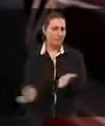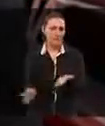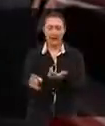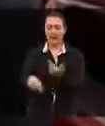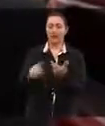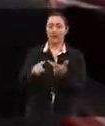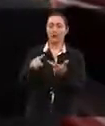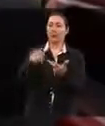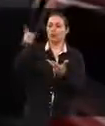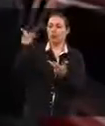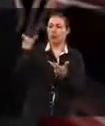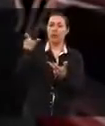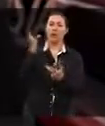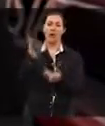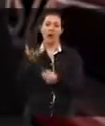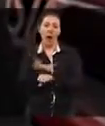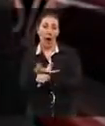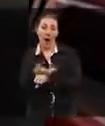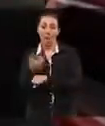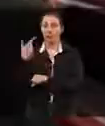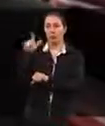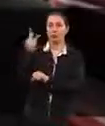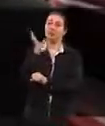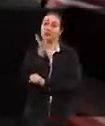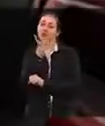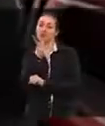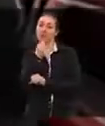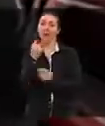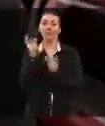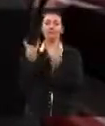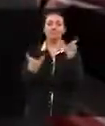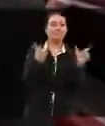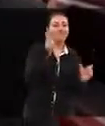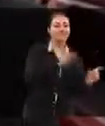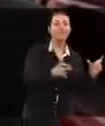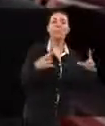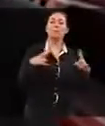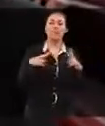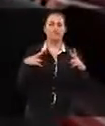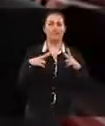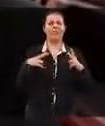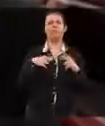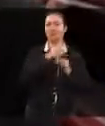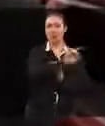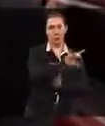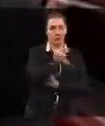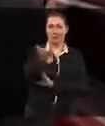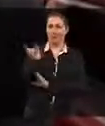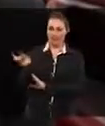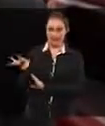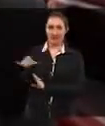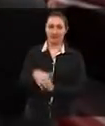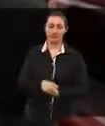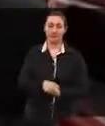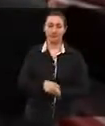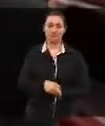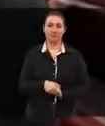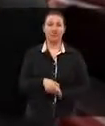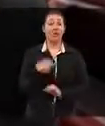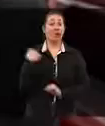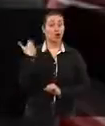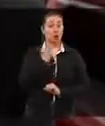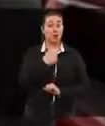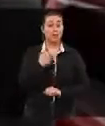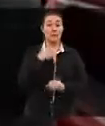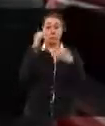tecido adiposo, umas perdem num nível um pouquinho mais acelerado, outras não. Então isso é bem individual, né? Mas o interessante assim, ó, é que a